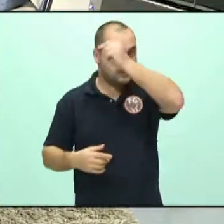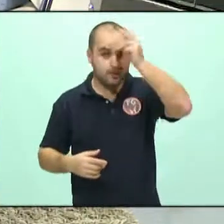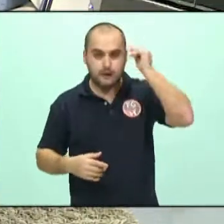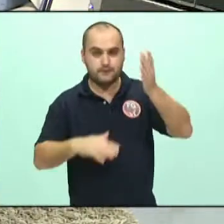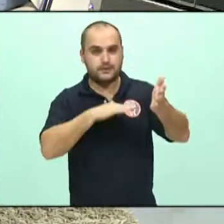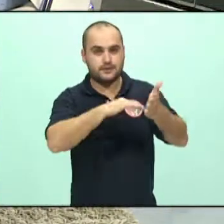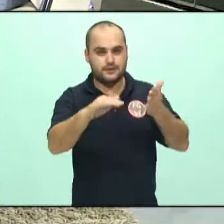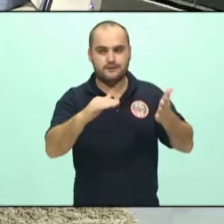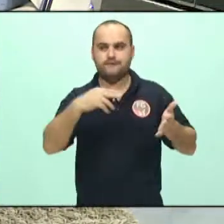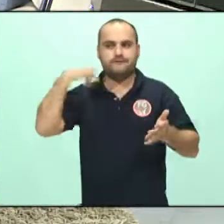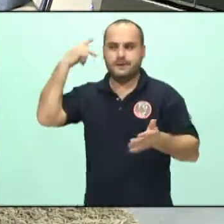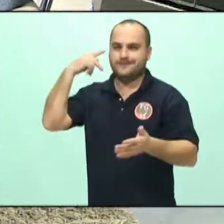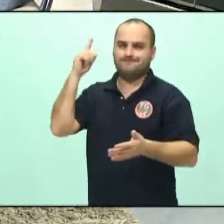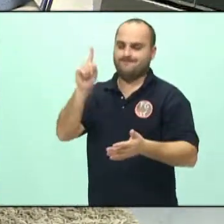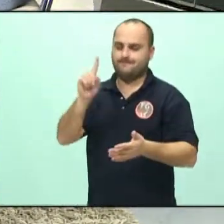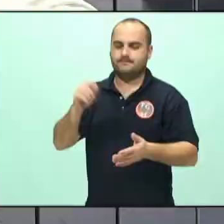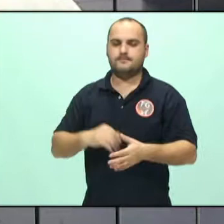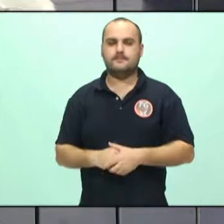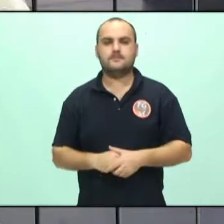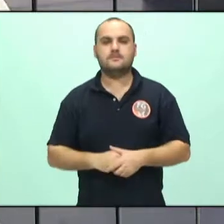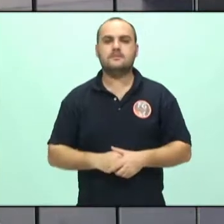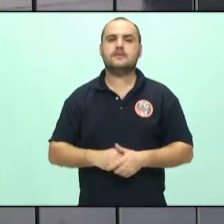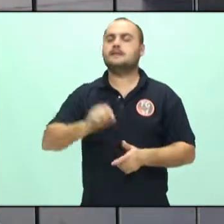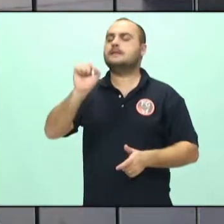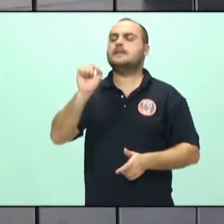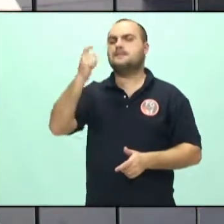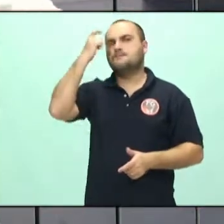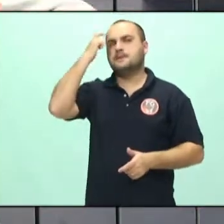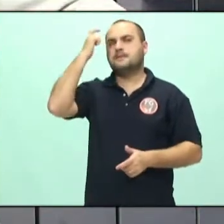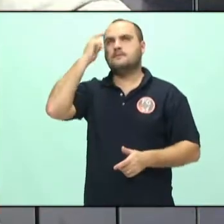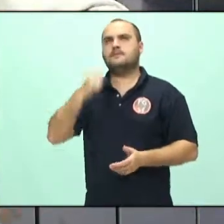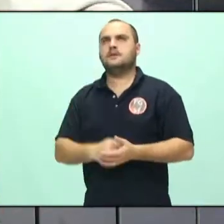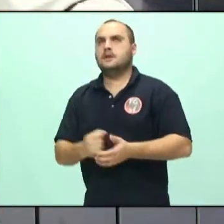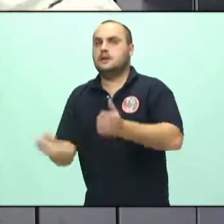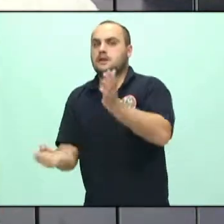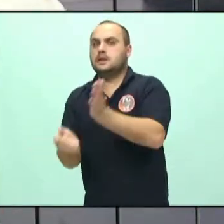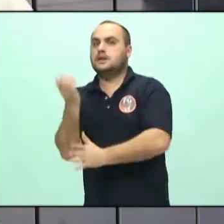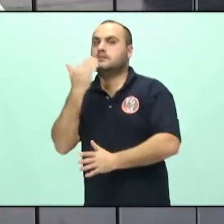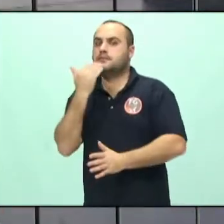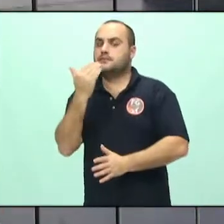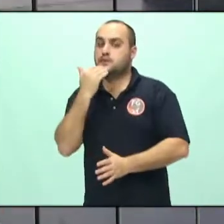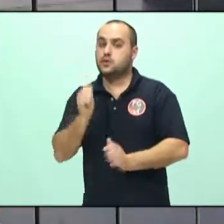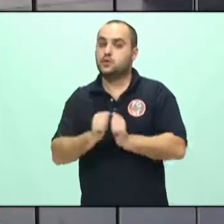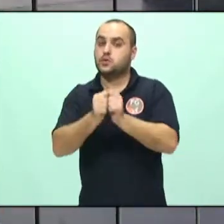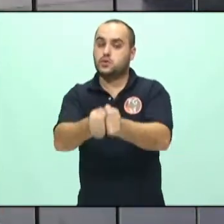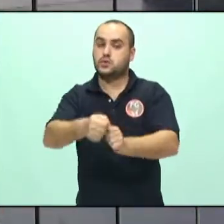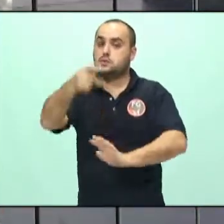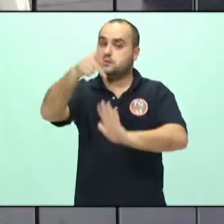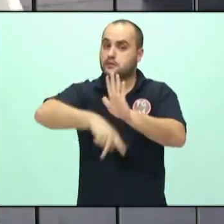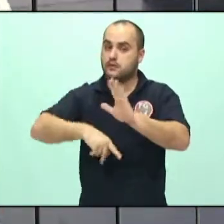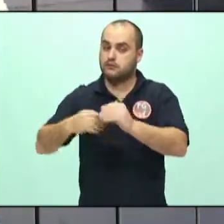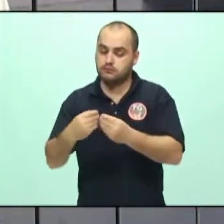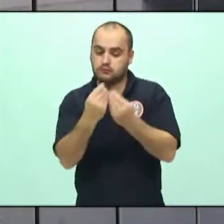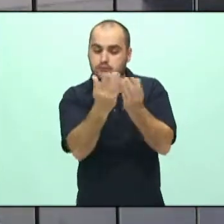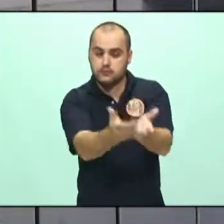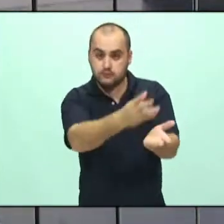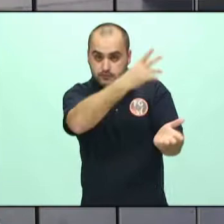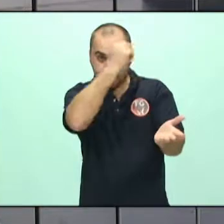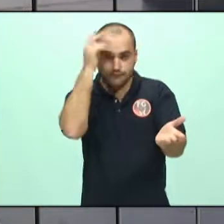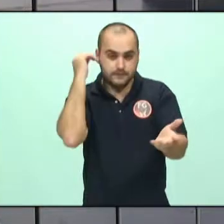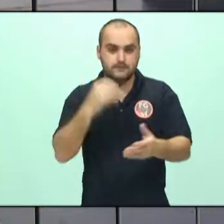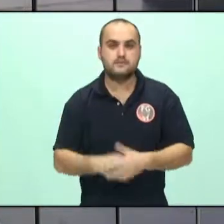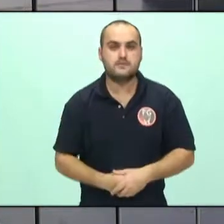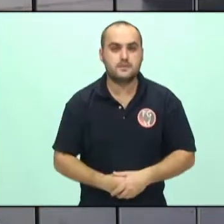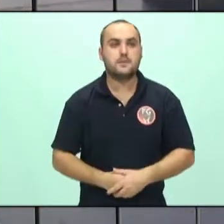vereador. Aí o que eu fiz? Mandei uma indicação ao prefeito com um anteprojeto para o prefeito fazer. E o prefeito